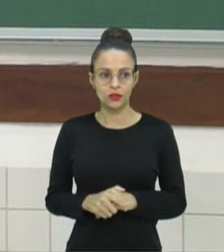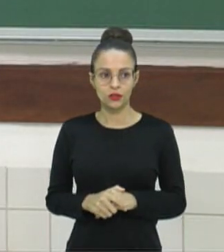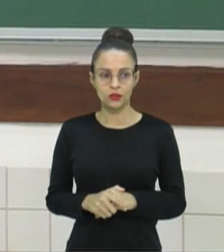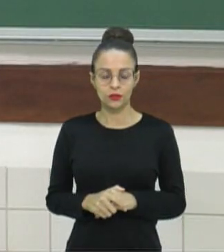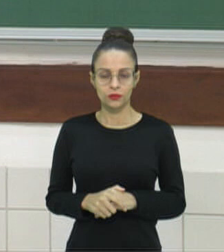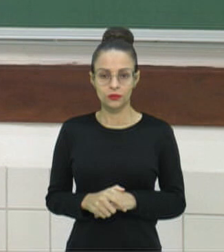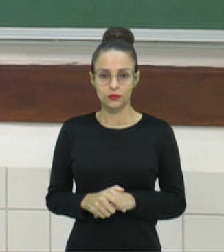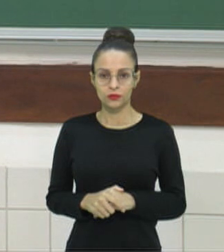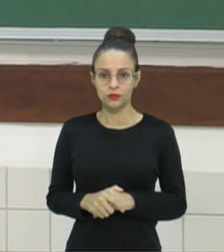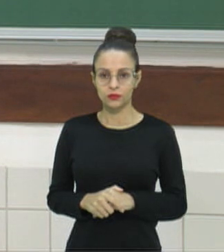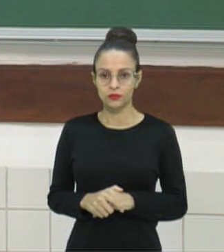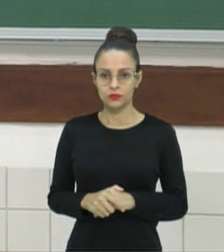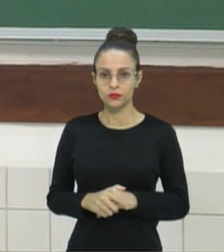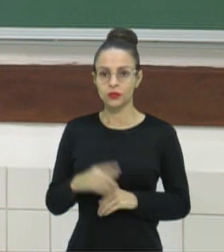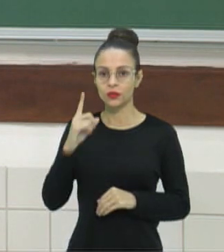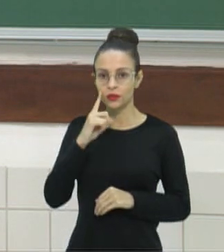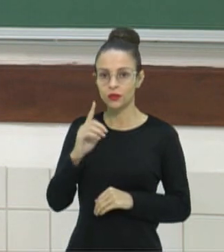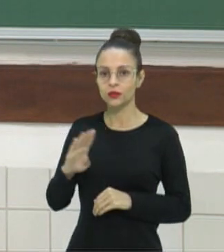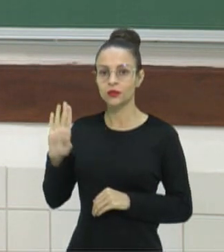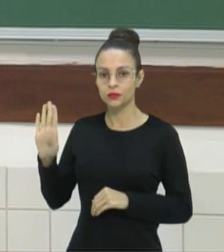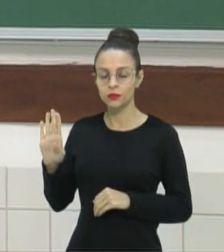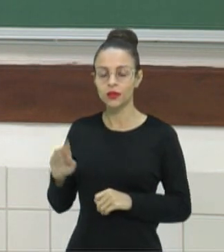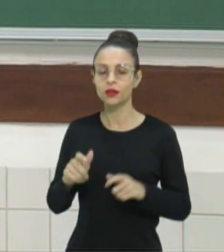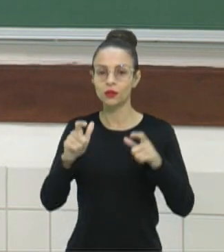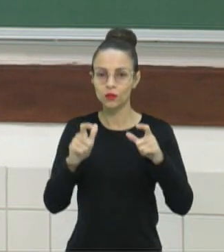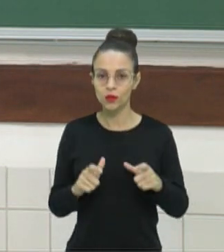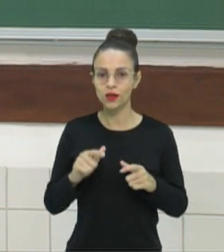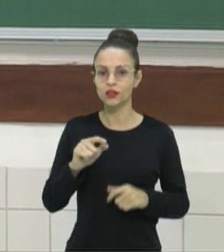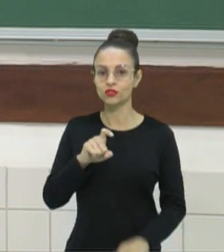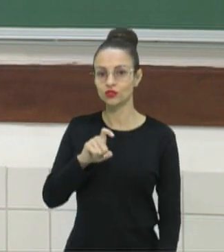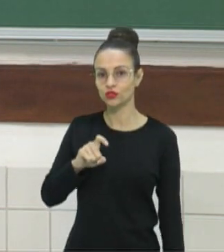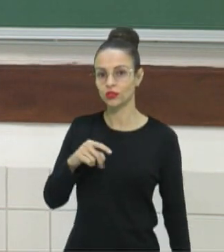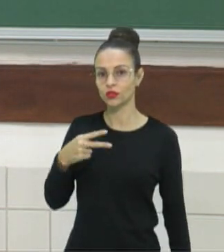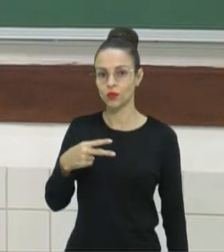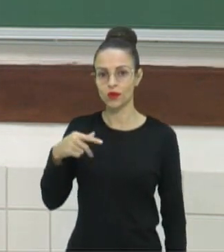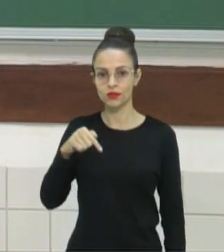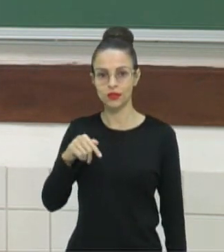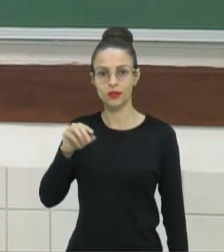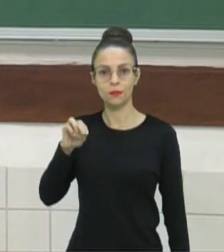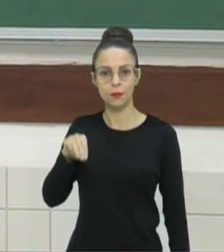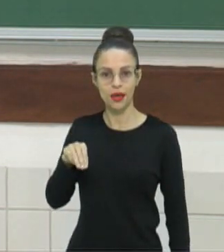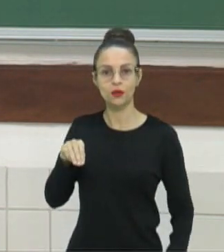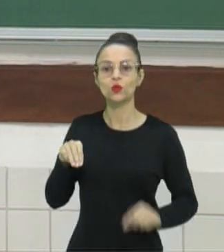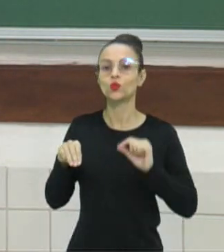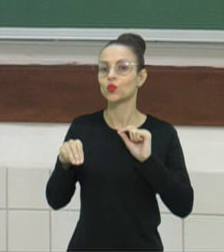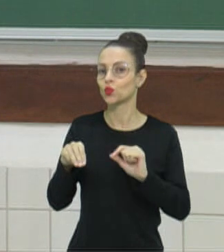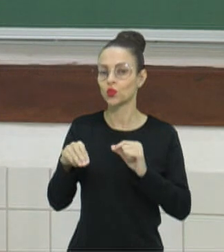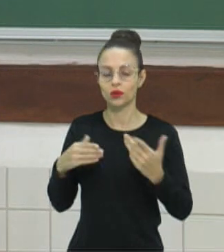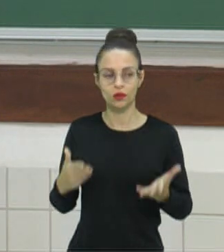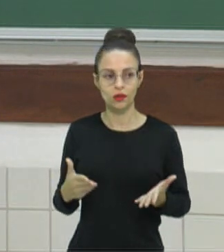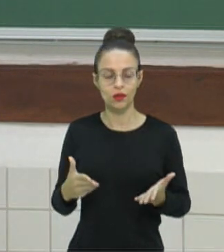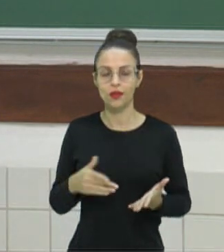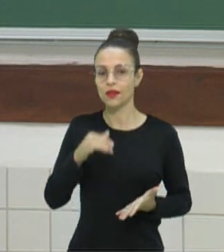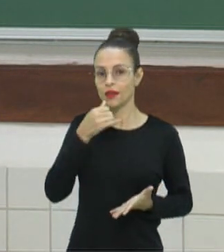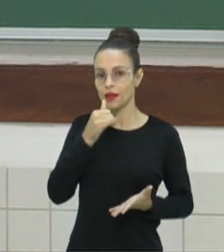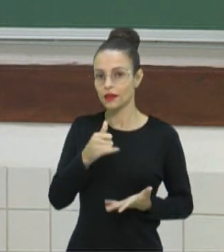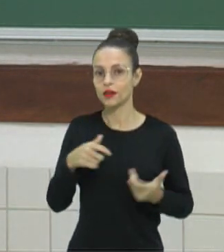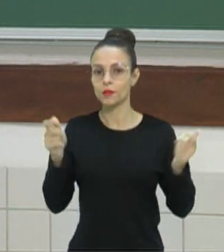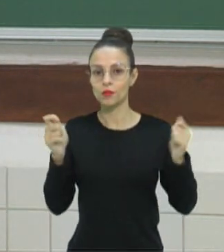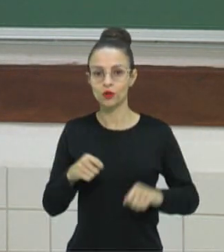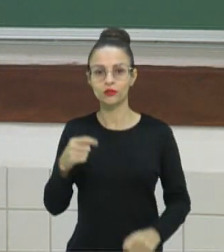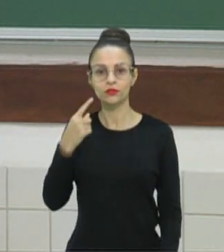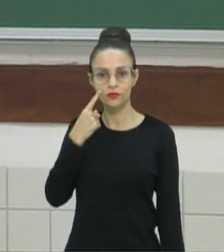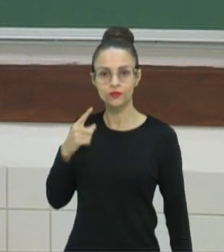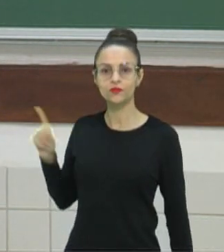No exercício B, na posição x igual a 7 metros, o que que a gente tem? A energia potencial